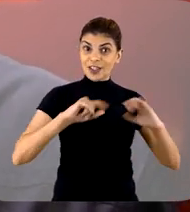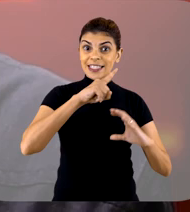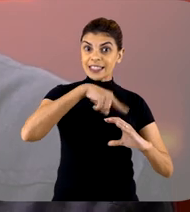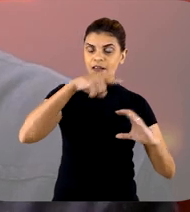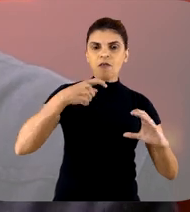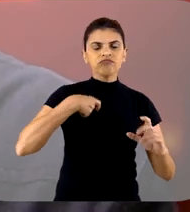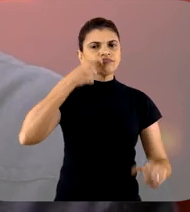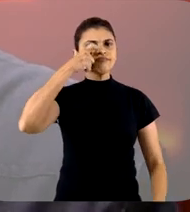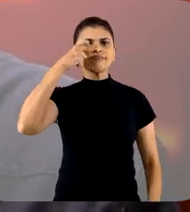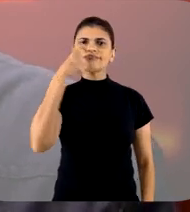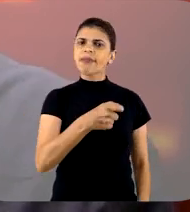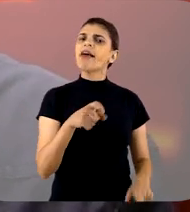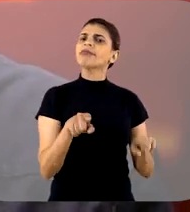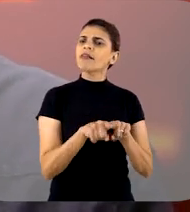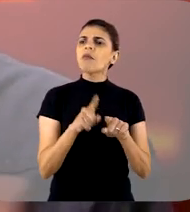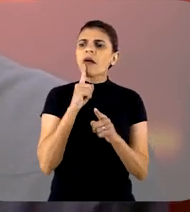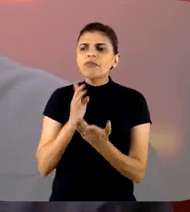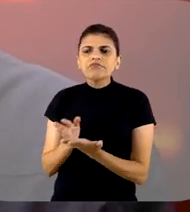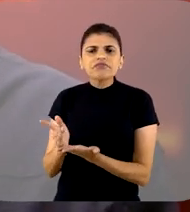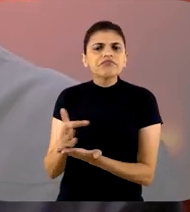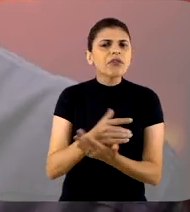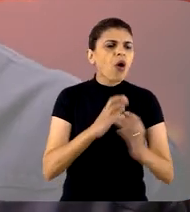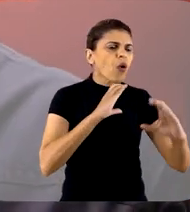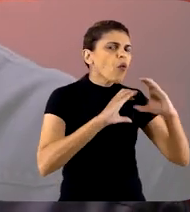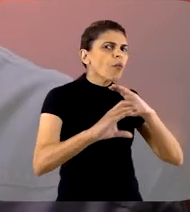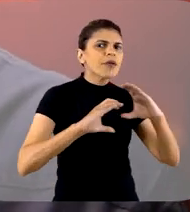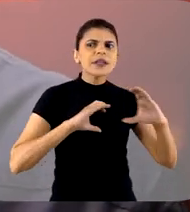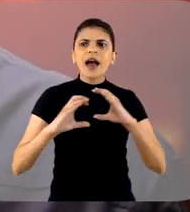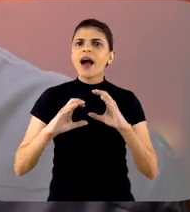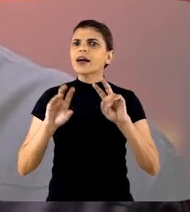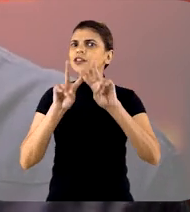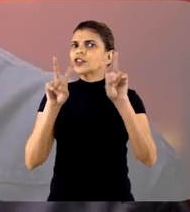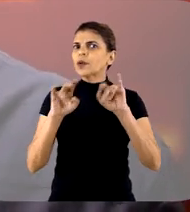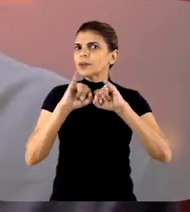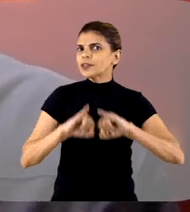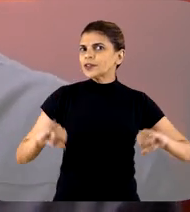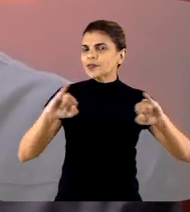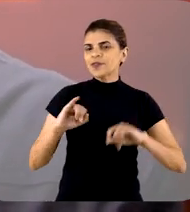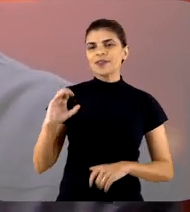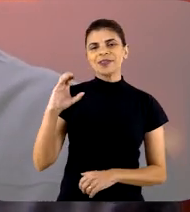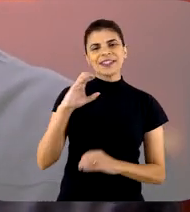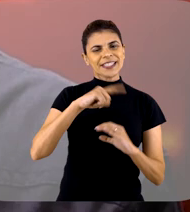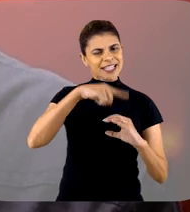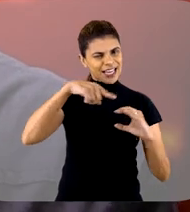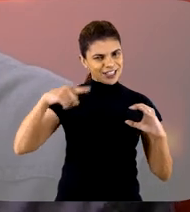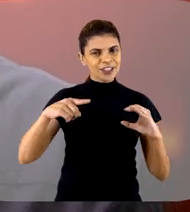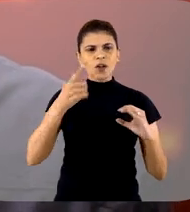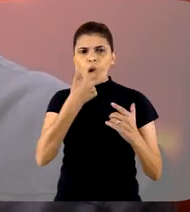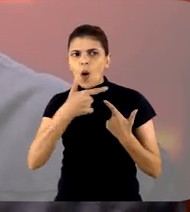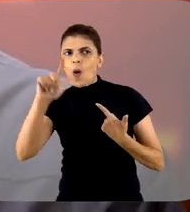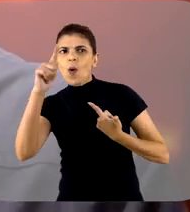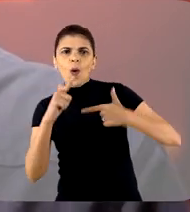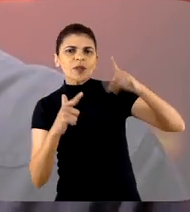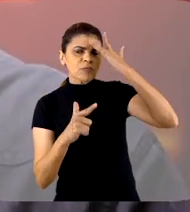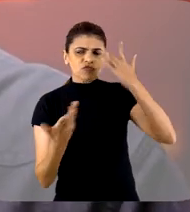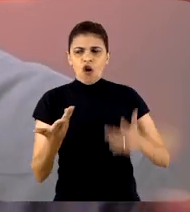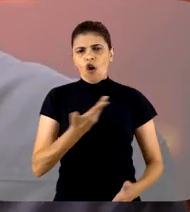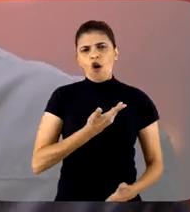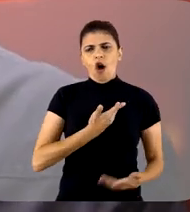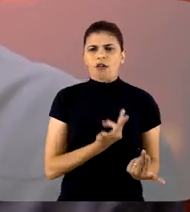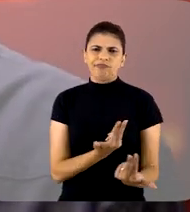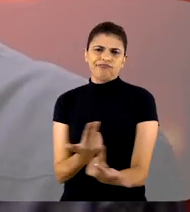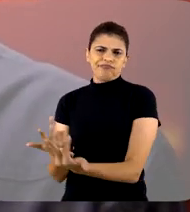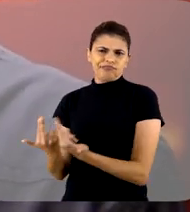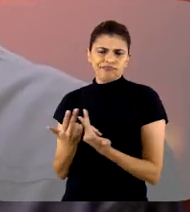divulgação científica, eu me interessei por também tentar me comunicar através da divulgação científica com outras pessoas, além dos